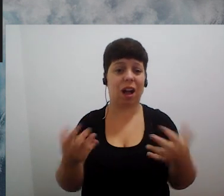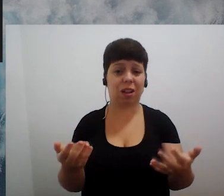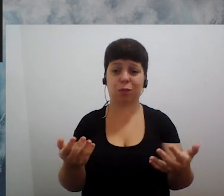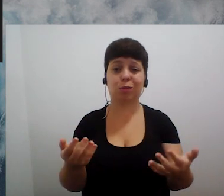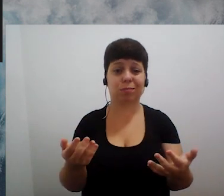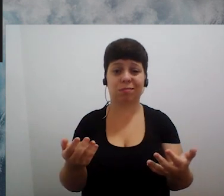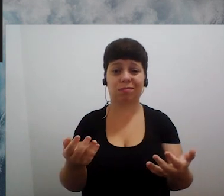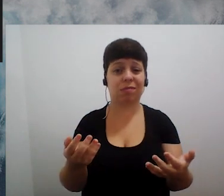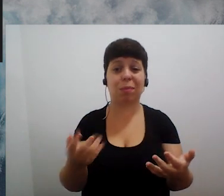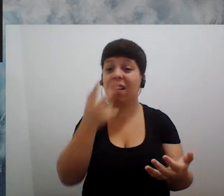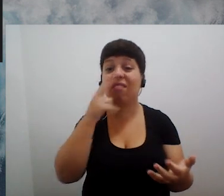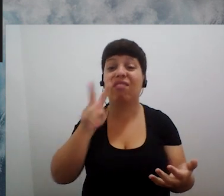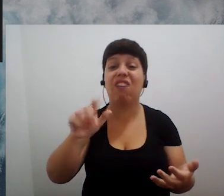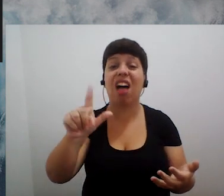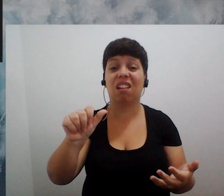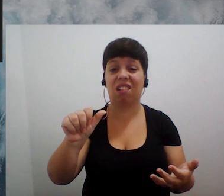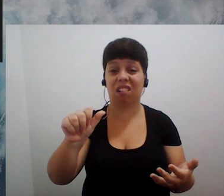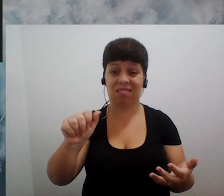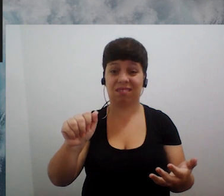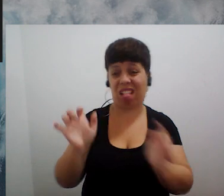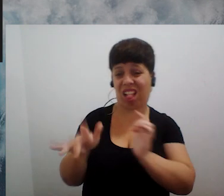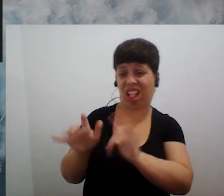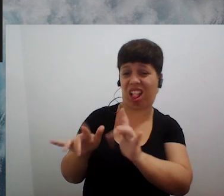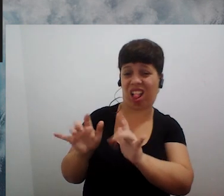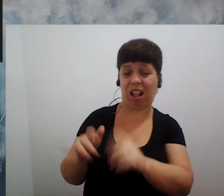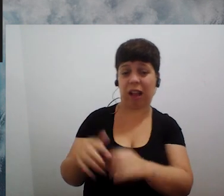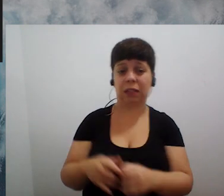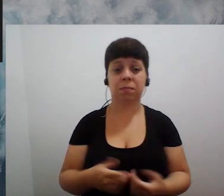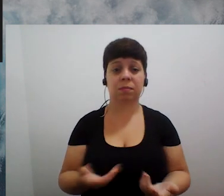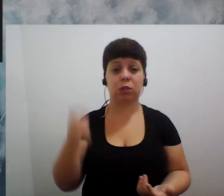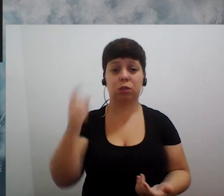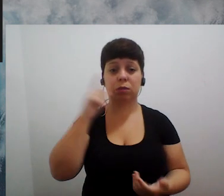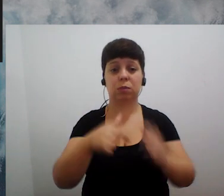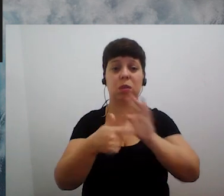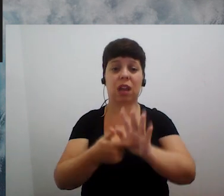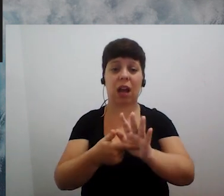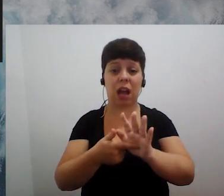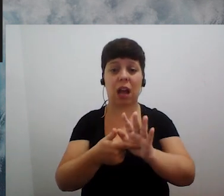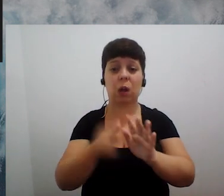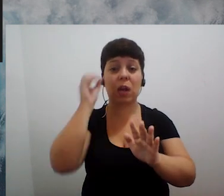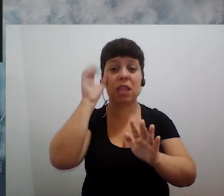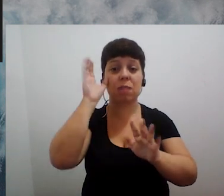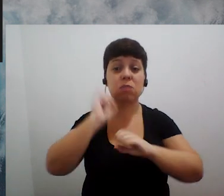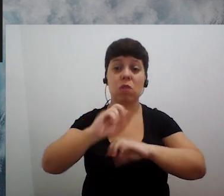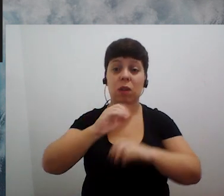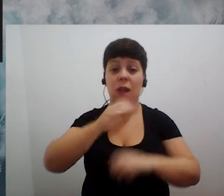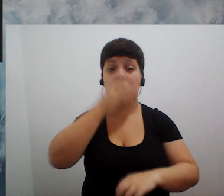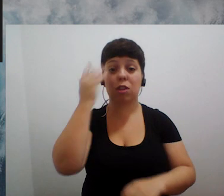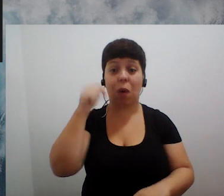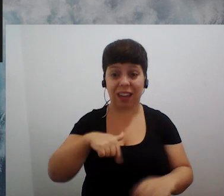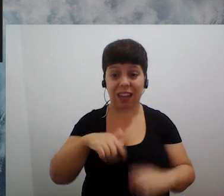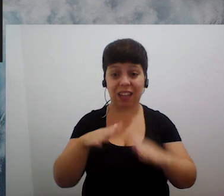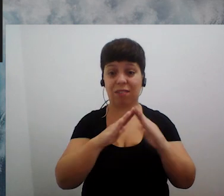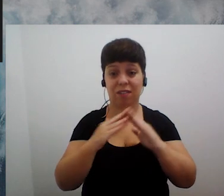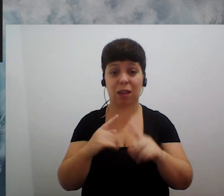vala. E, assim, é difícil você tentar mostrar um conhecimento ou educar alguém dentro